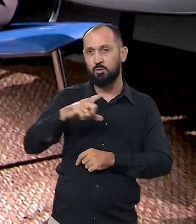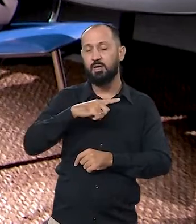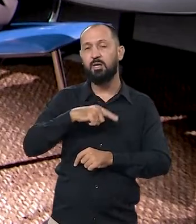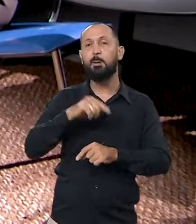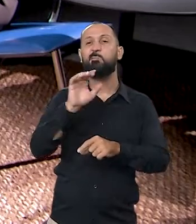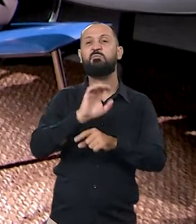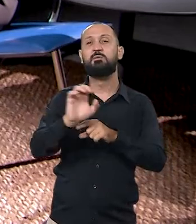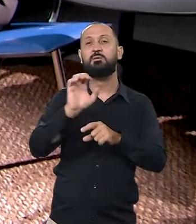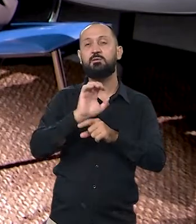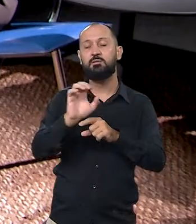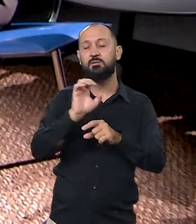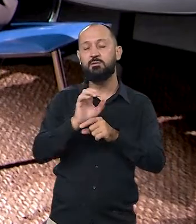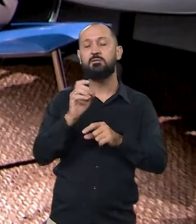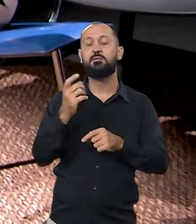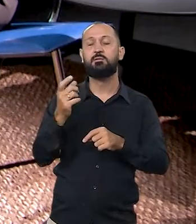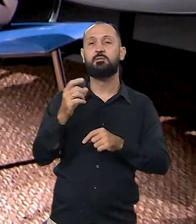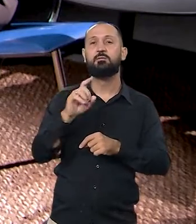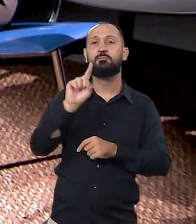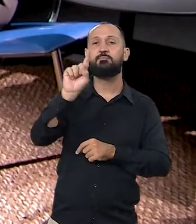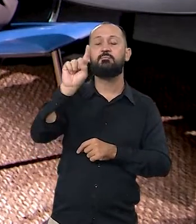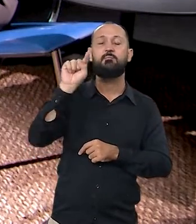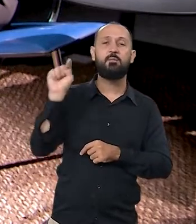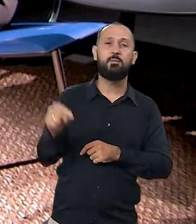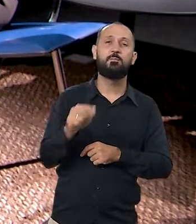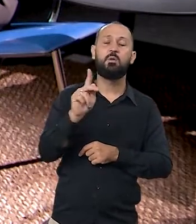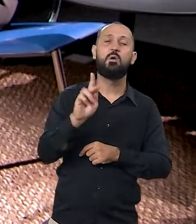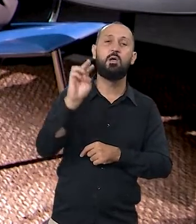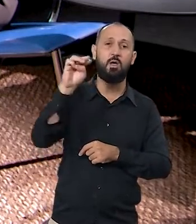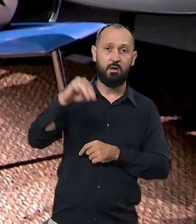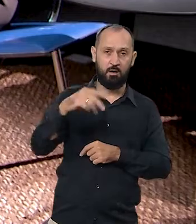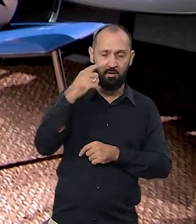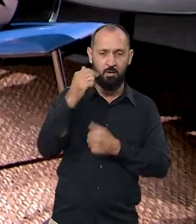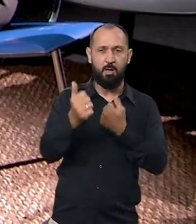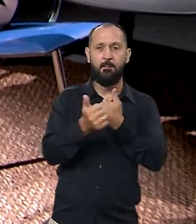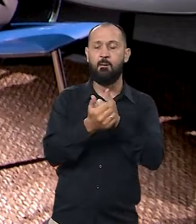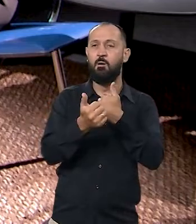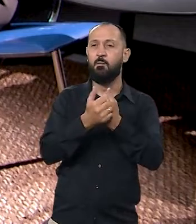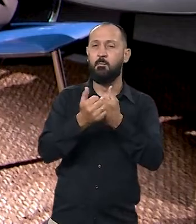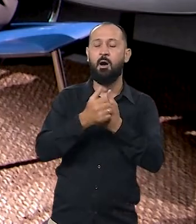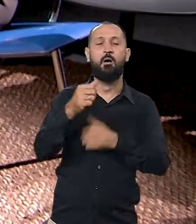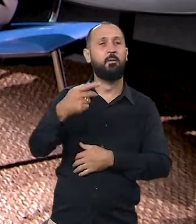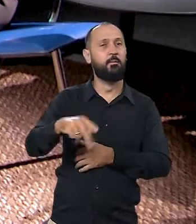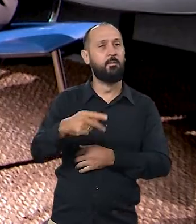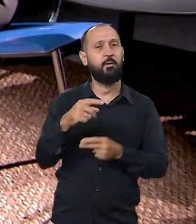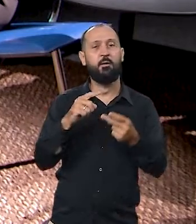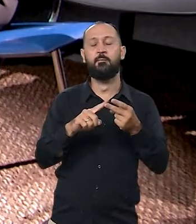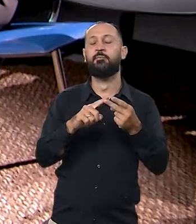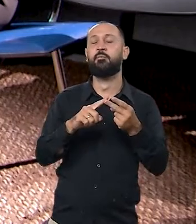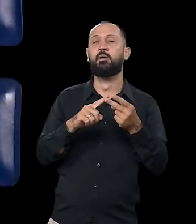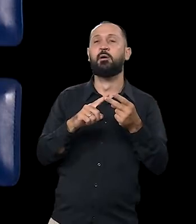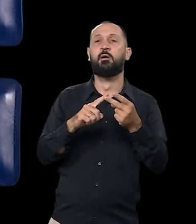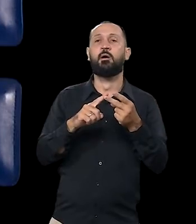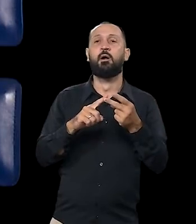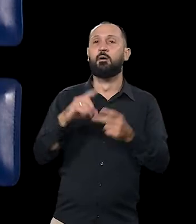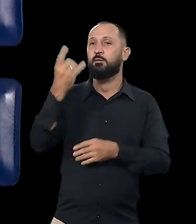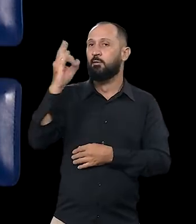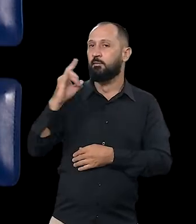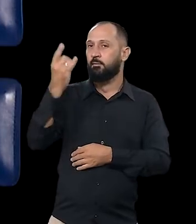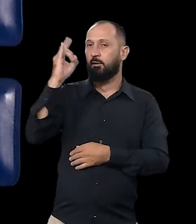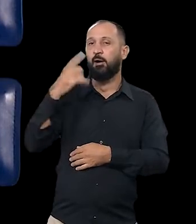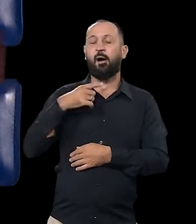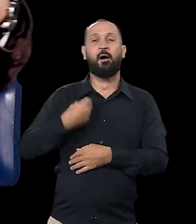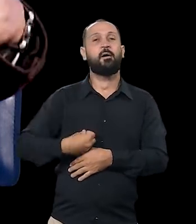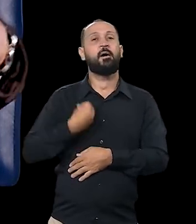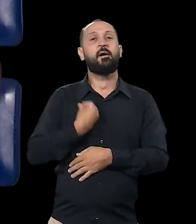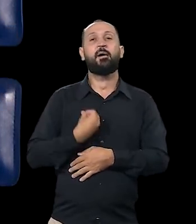Grosso do Sul é um estado complexo, mais de 1.500 quilômetros de fronteira, fronteira com o Paraguai, fronteira com a Bolívia.